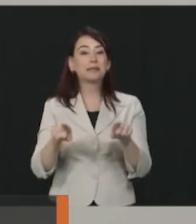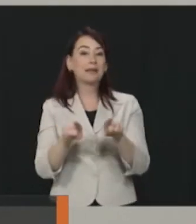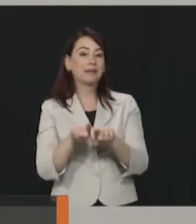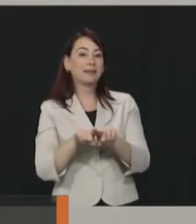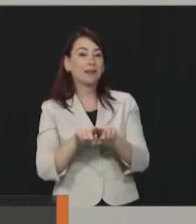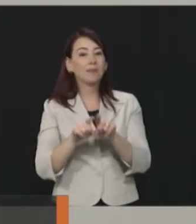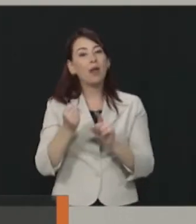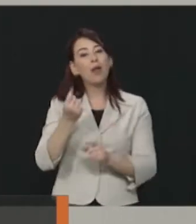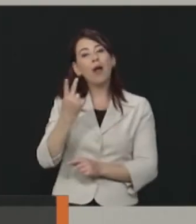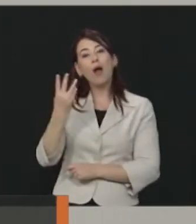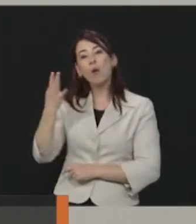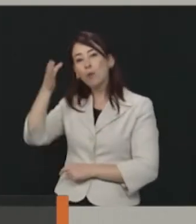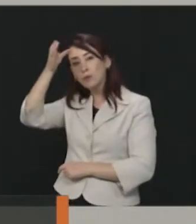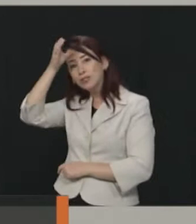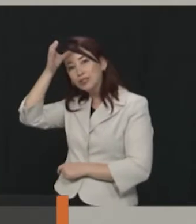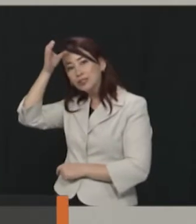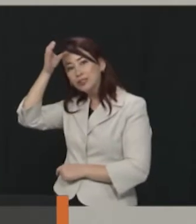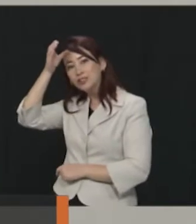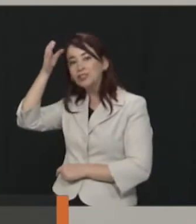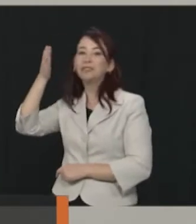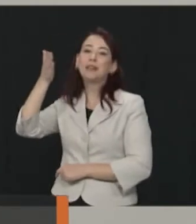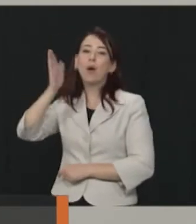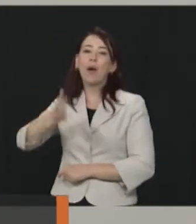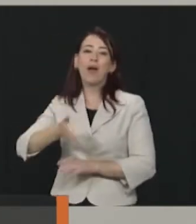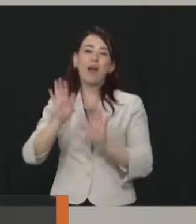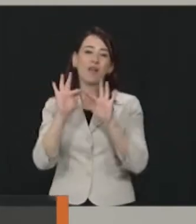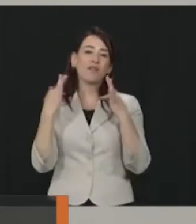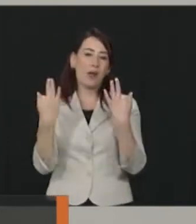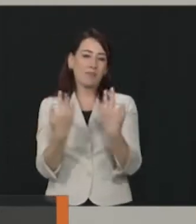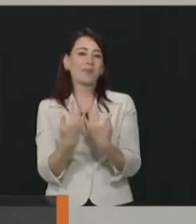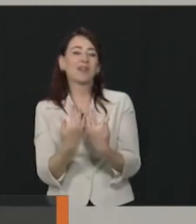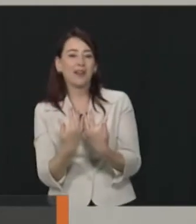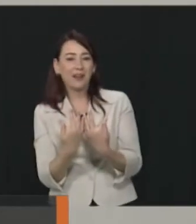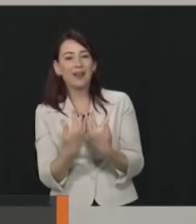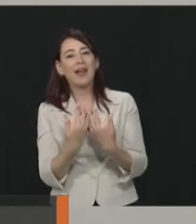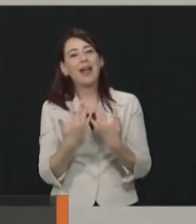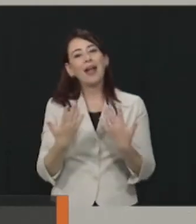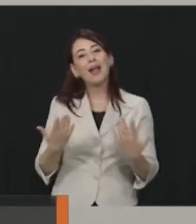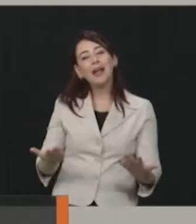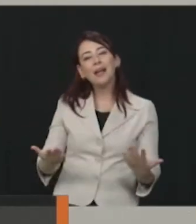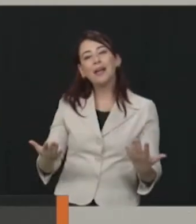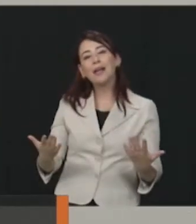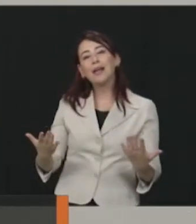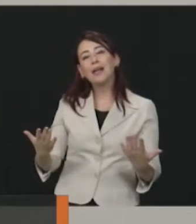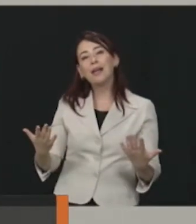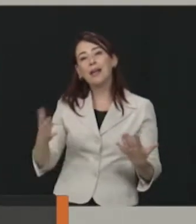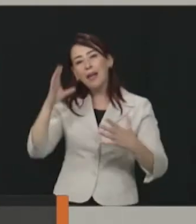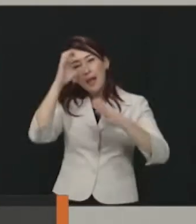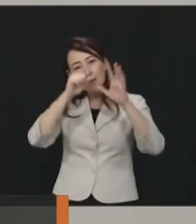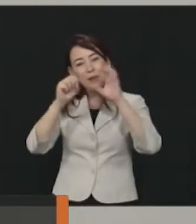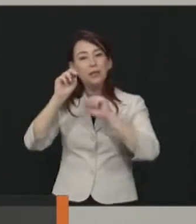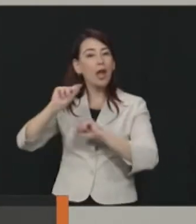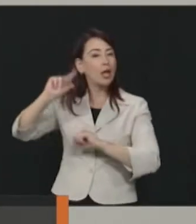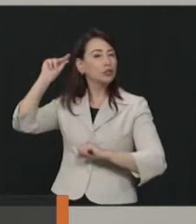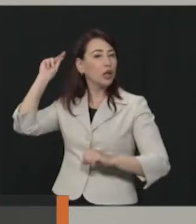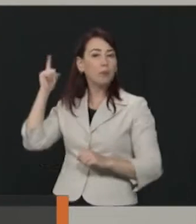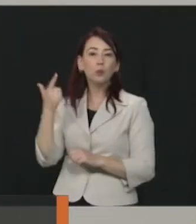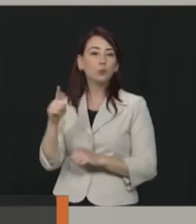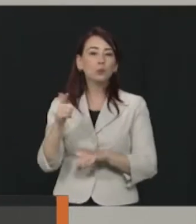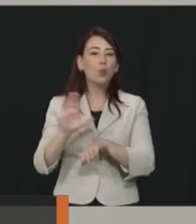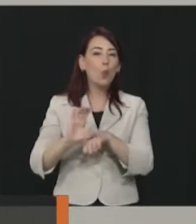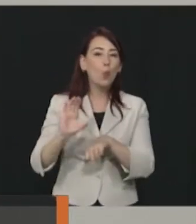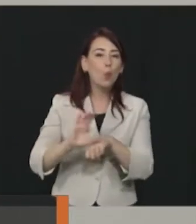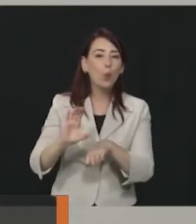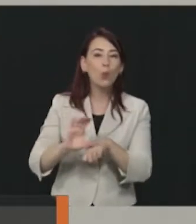Então, foi na família que eu aprendi, com colegas, e antigamente não tinha cursos, né? A